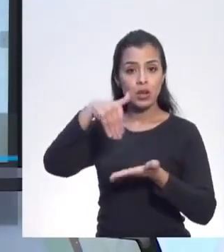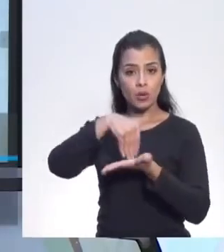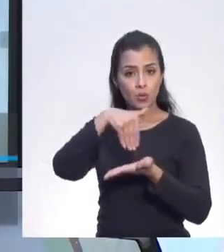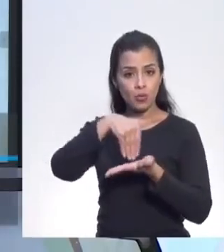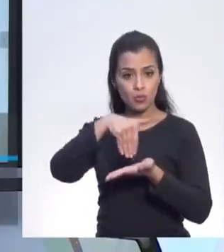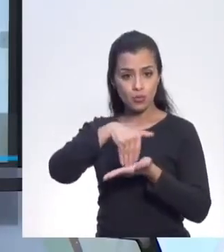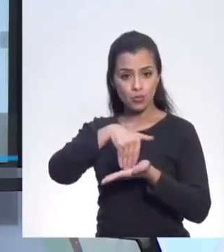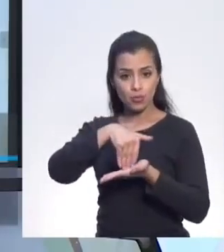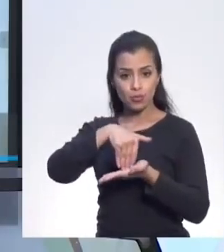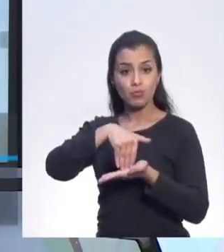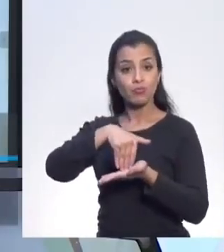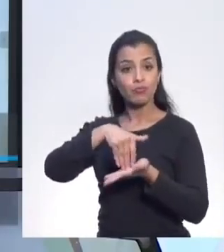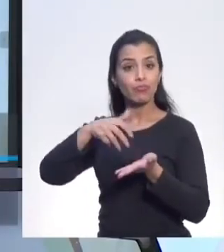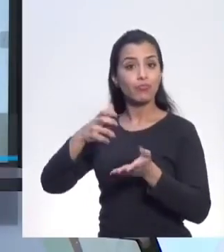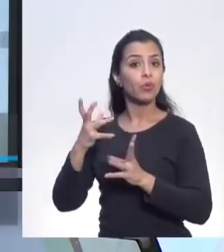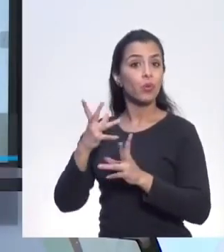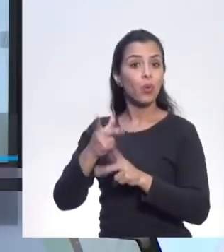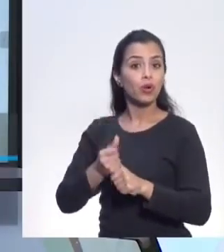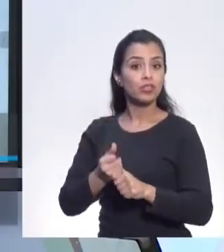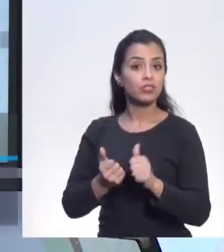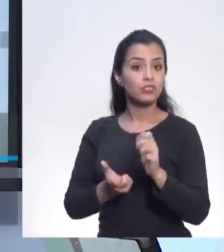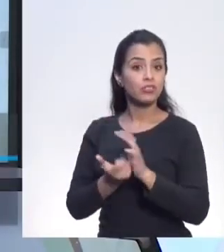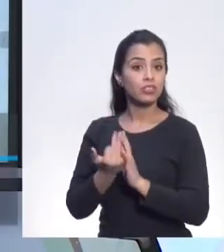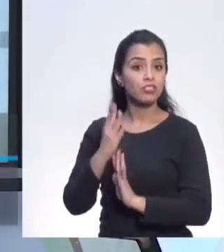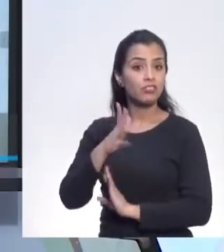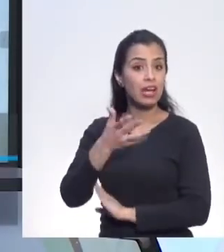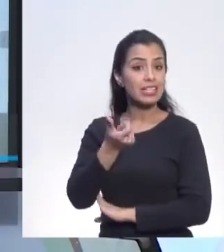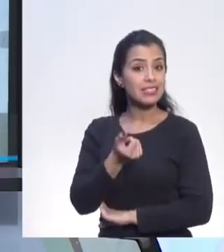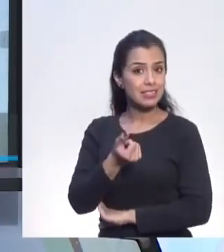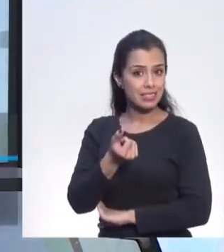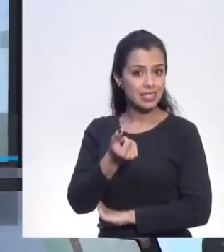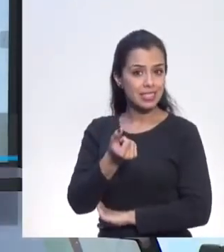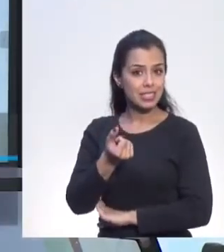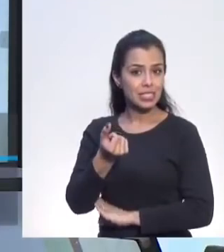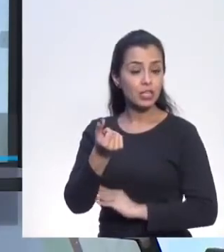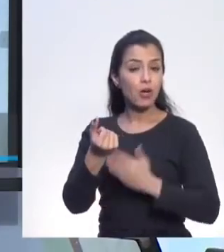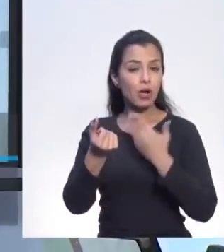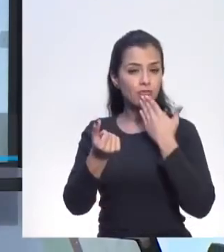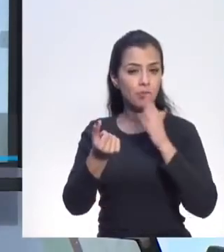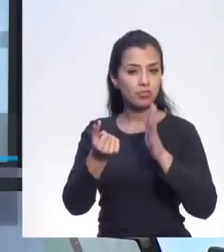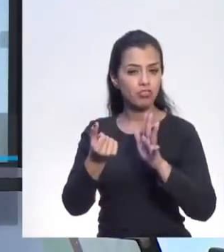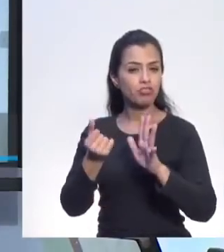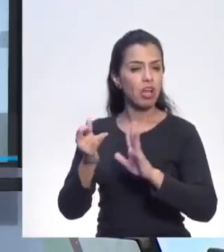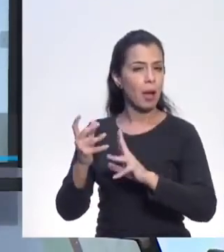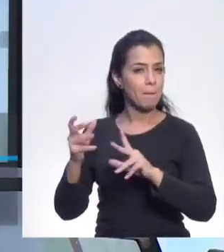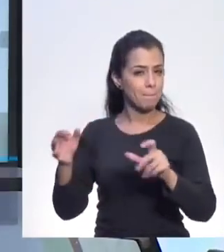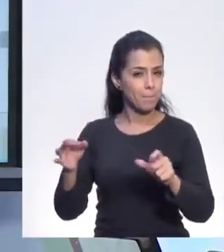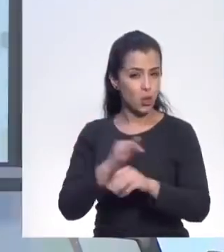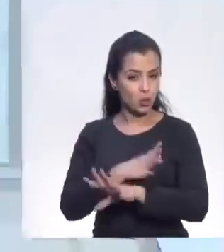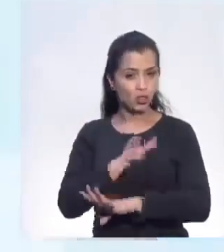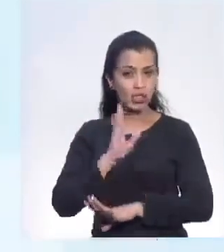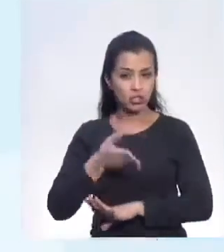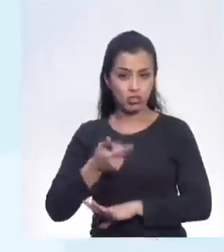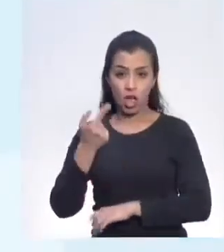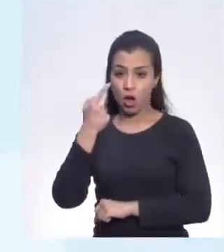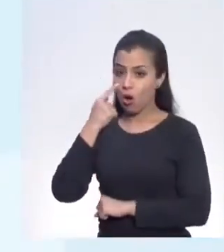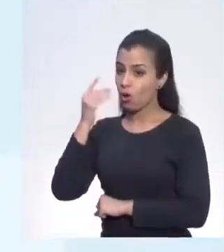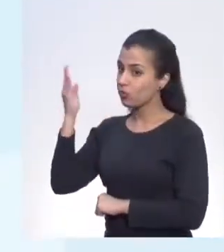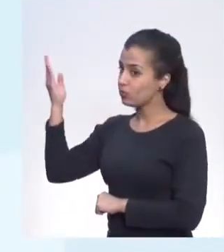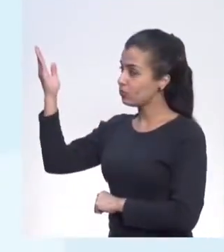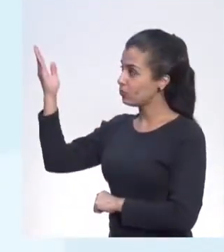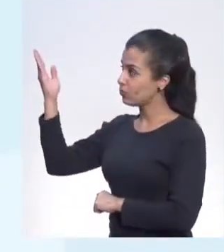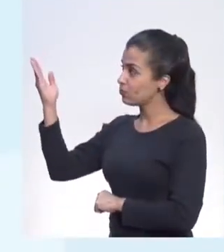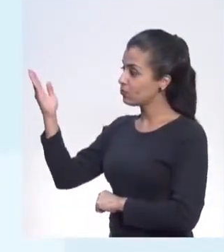Bom, já montei 6 para vocês. Então, eu vou pedir para eles colocarem a resolução da atividade na tela, porque